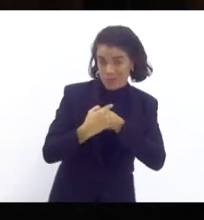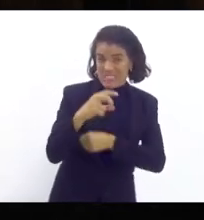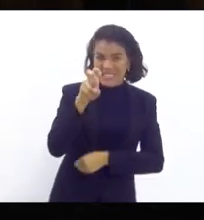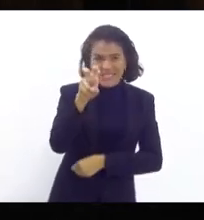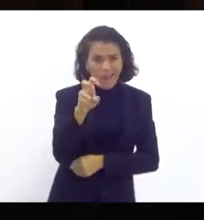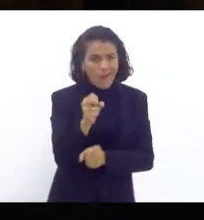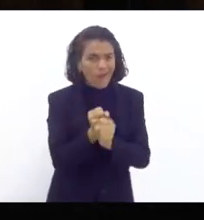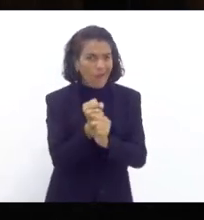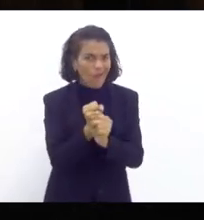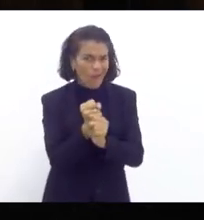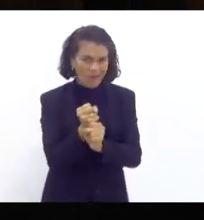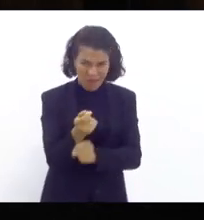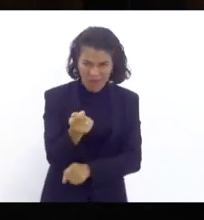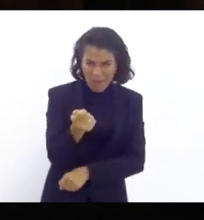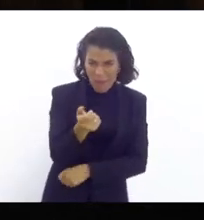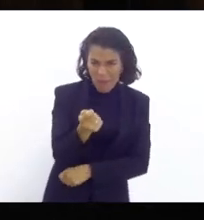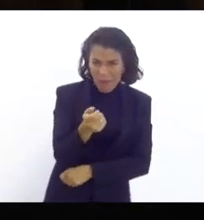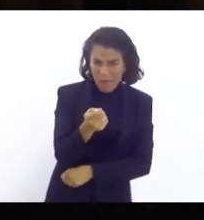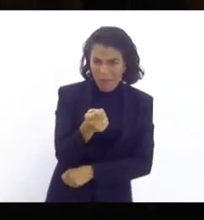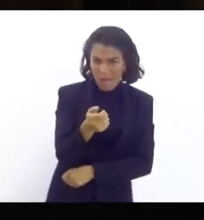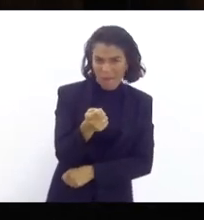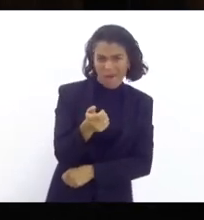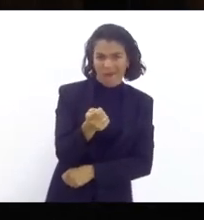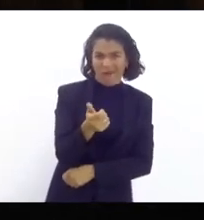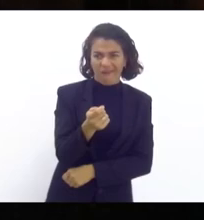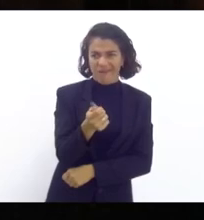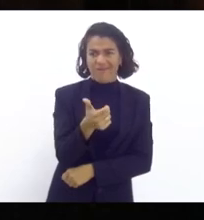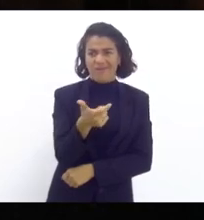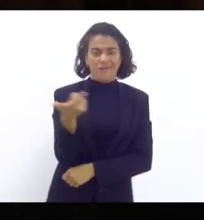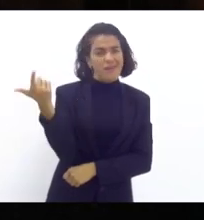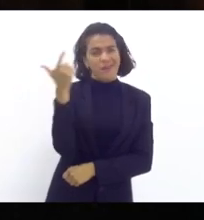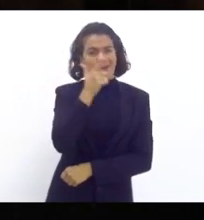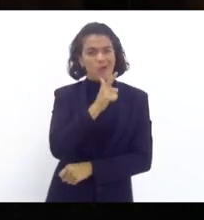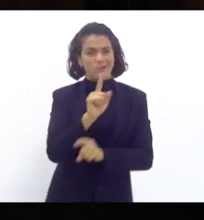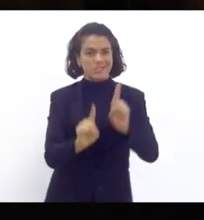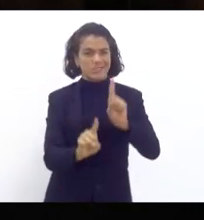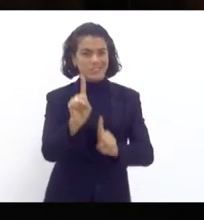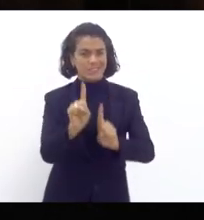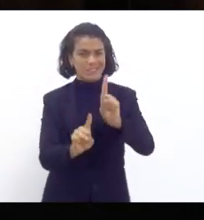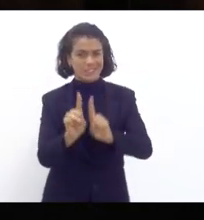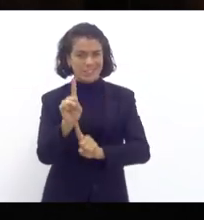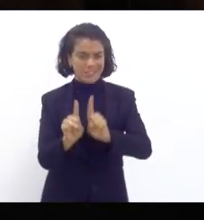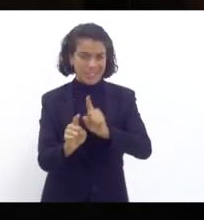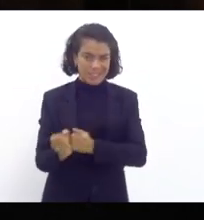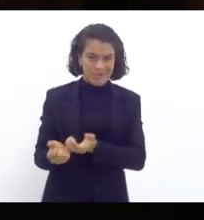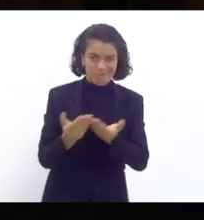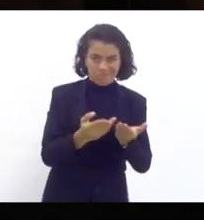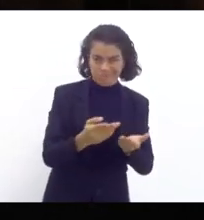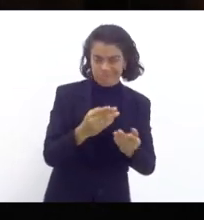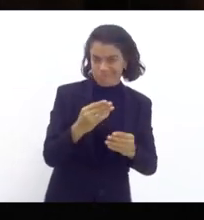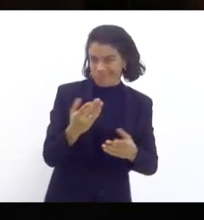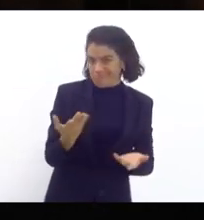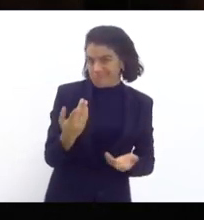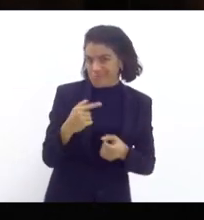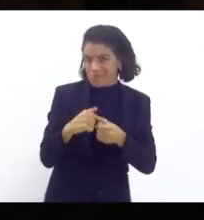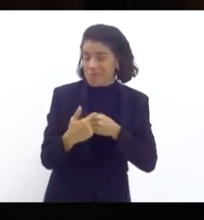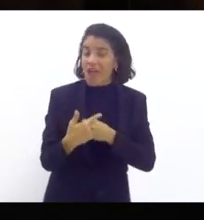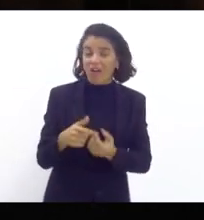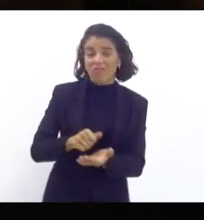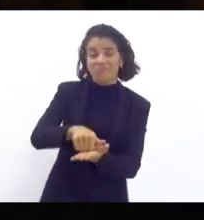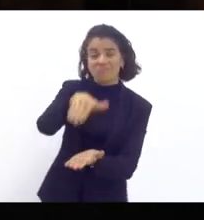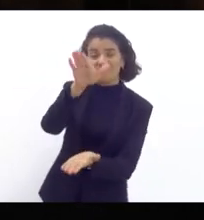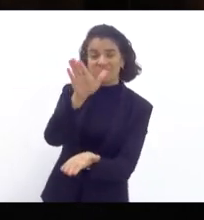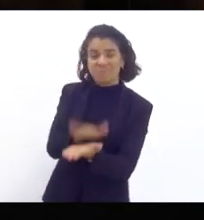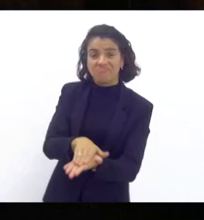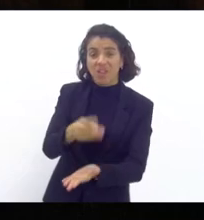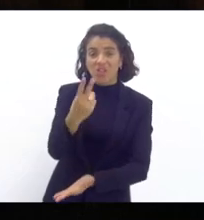5 anos é pouco para ele fazer essa licitação. Portanto, tomou uma multa de